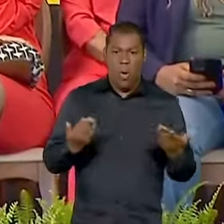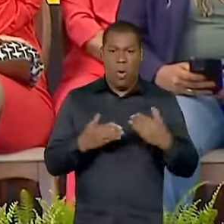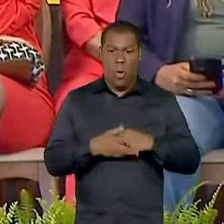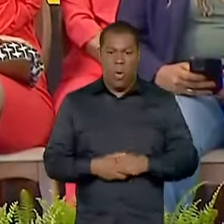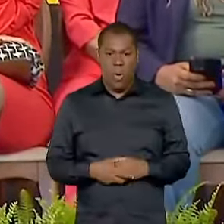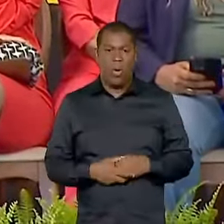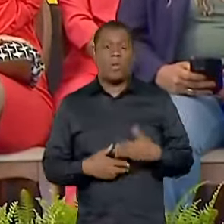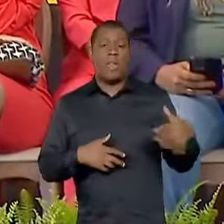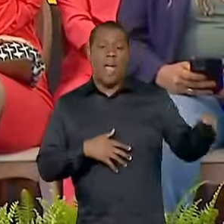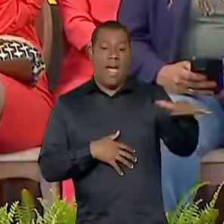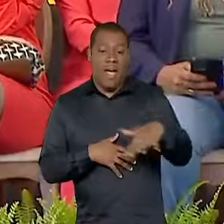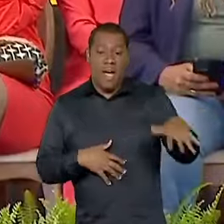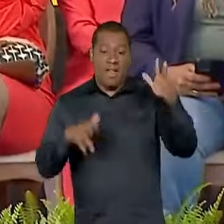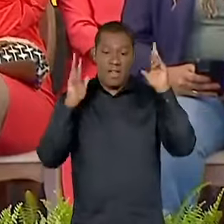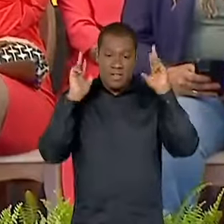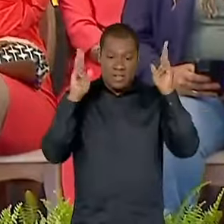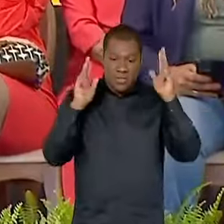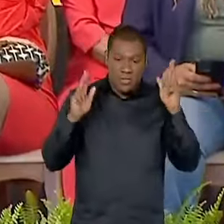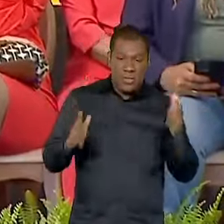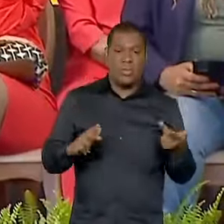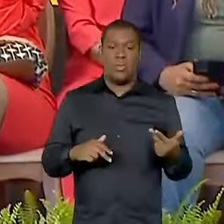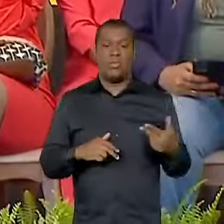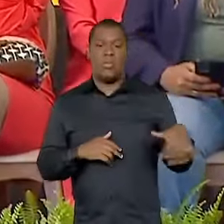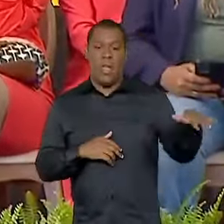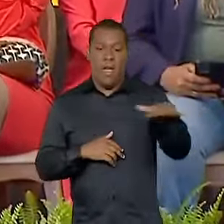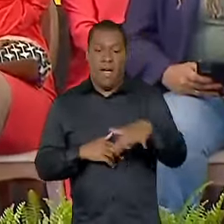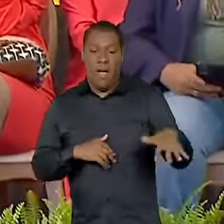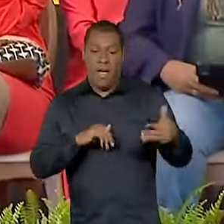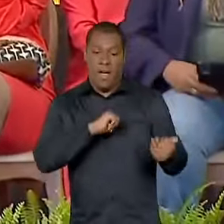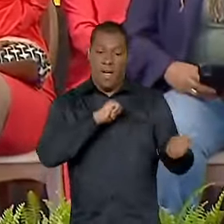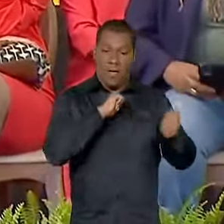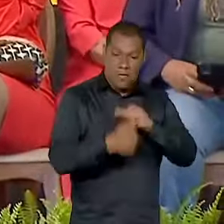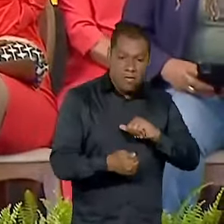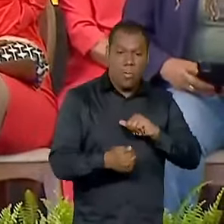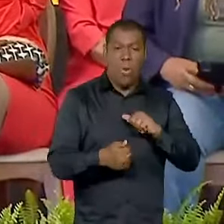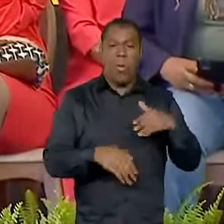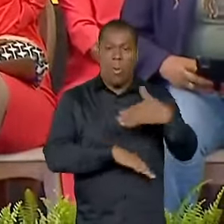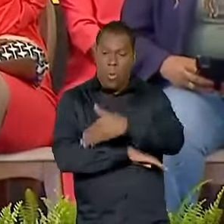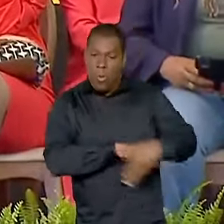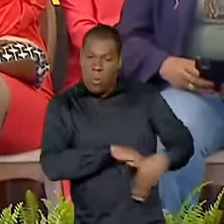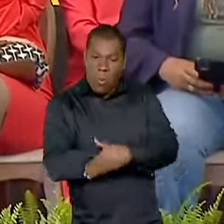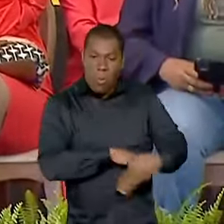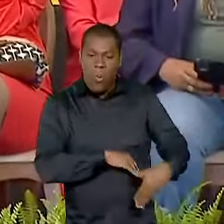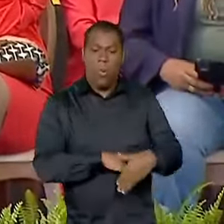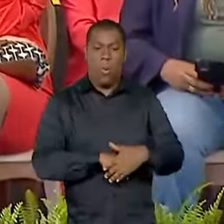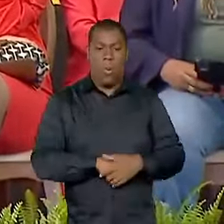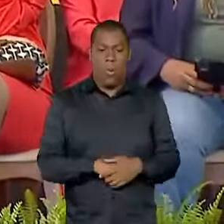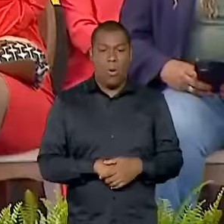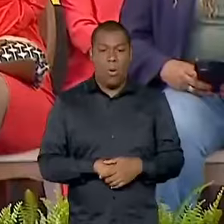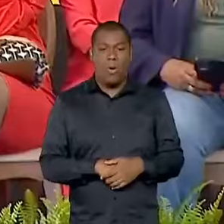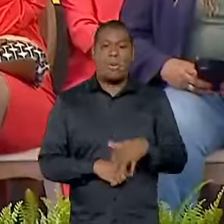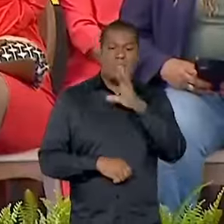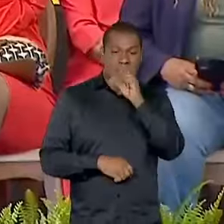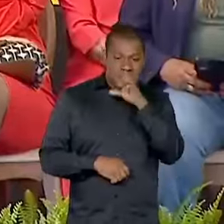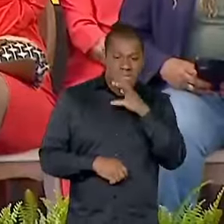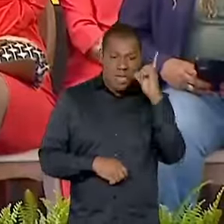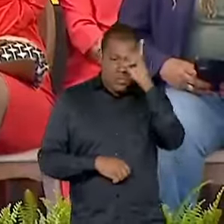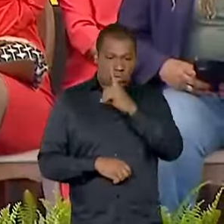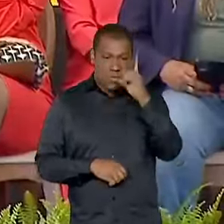espaços de lazer, estádio de futebol e também nas ruas. Nós, todo sábado ou